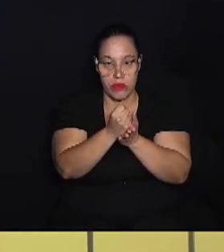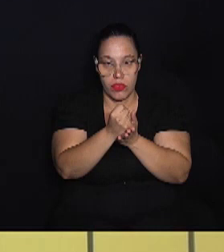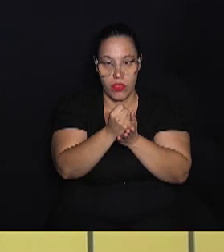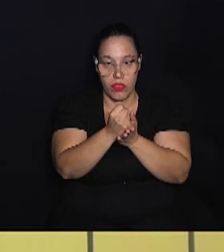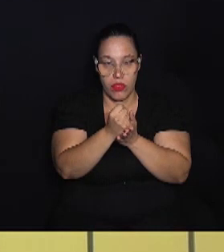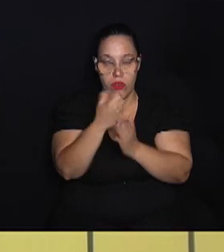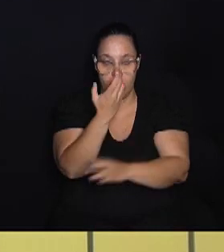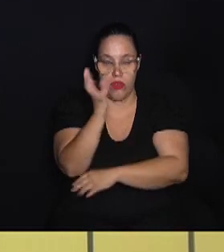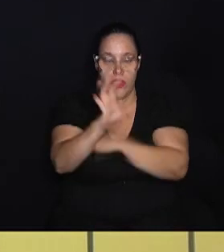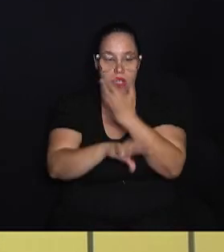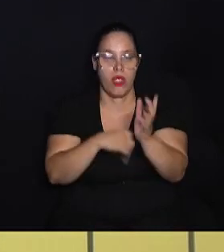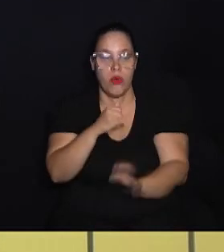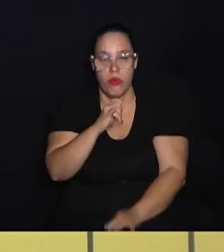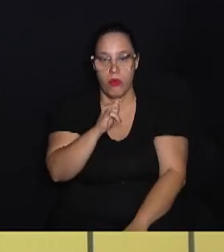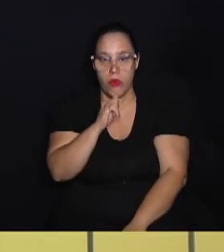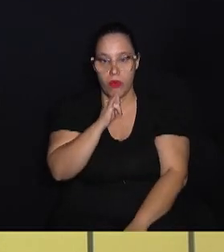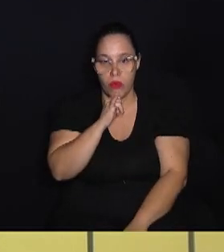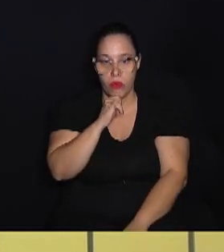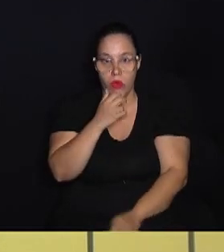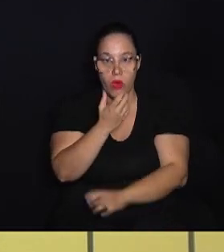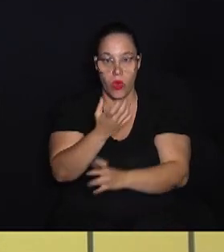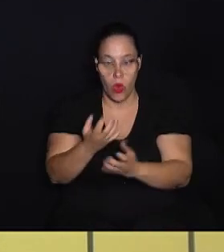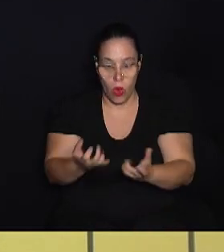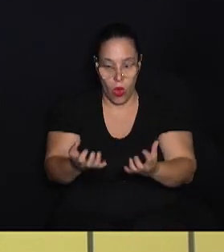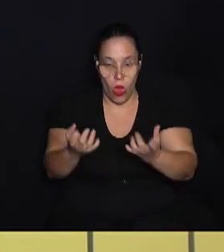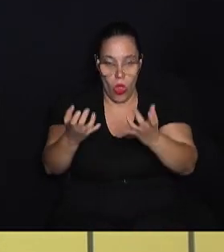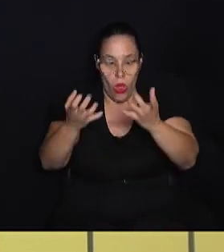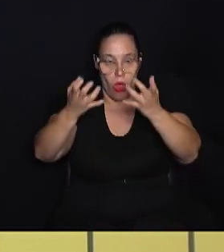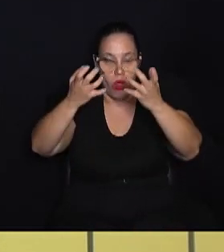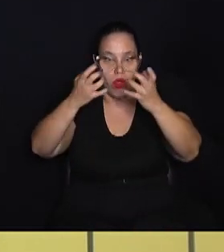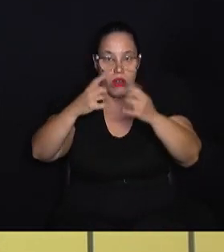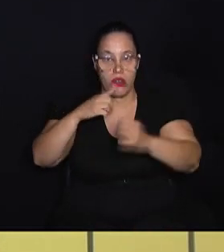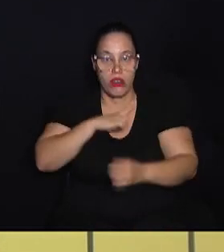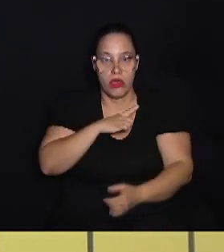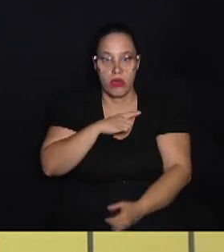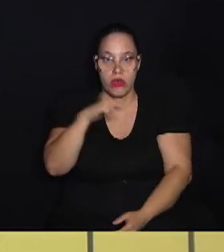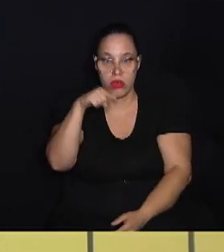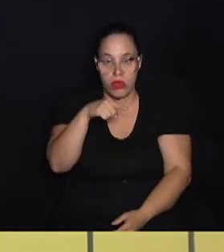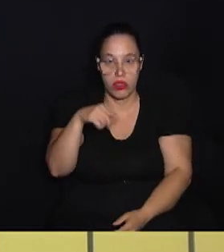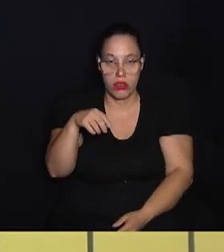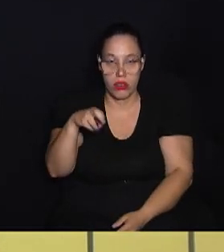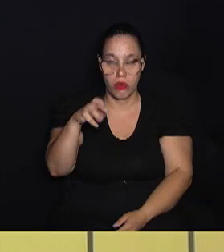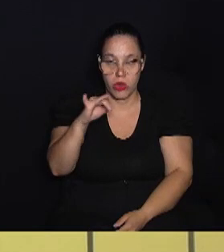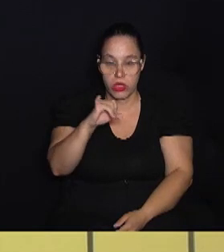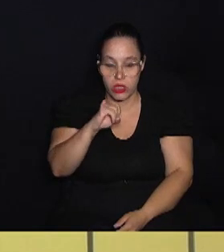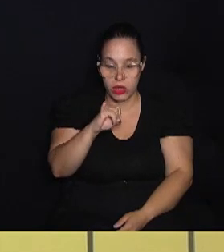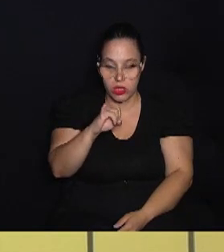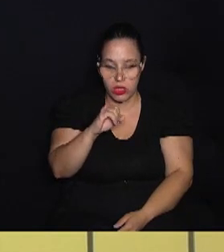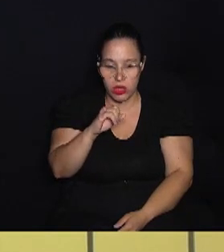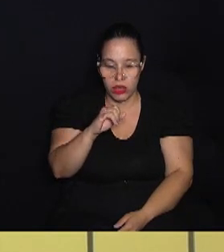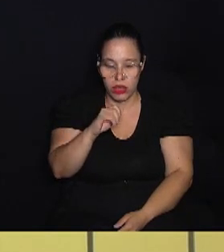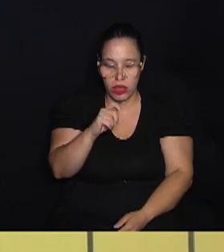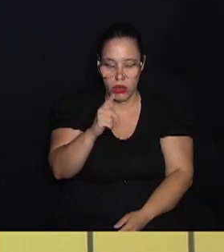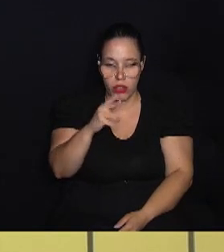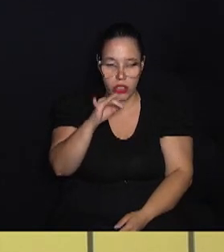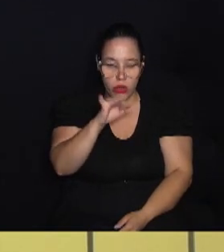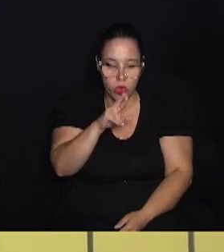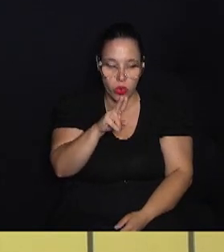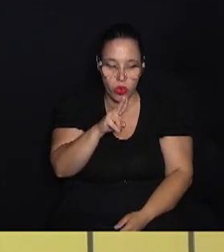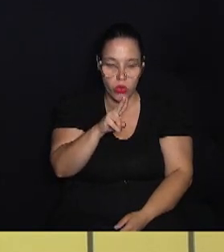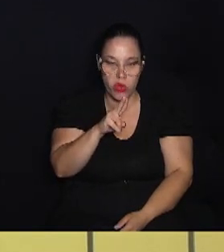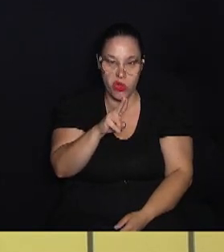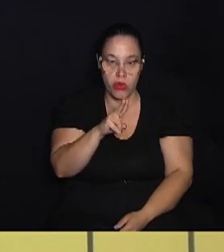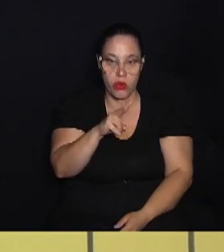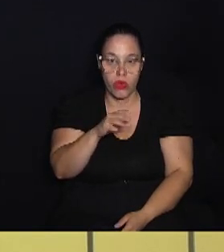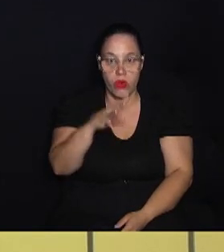Florestal, por exemplo, que em caso de incêndios muito grandes, a gente teve recentemente aqui na região de Mogi Guaçu, na Campininha, que é uma reserva muito grande. Então,